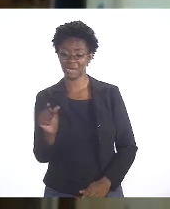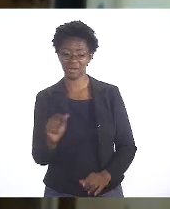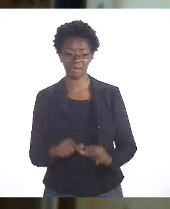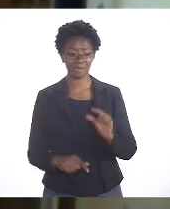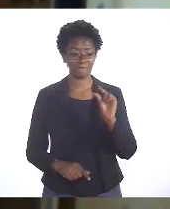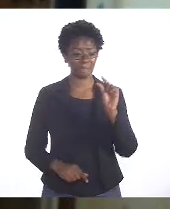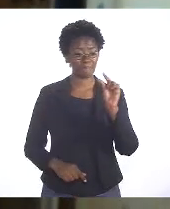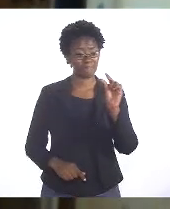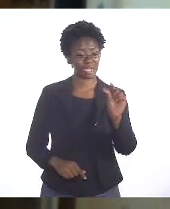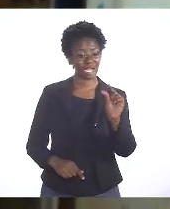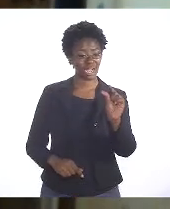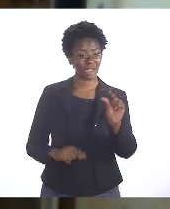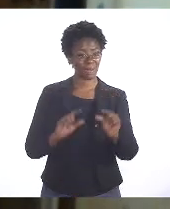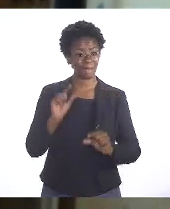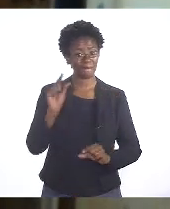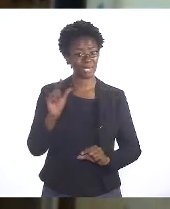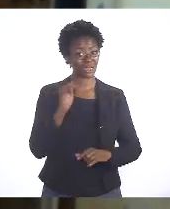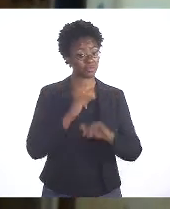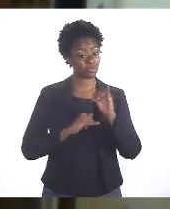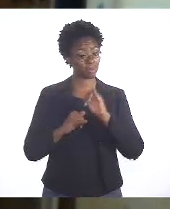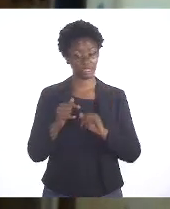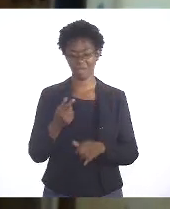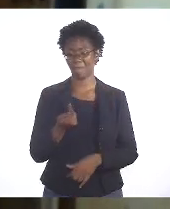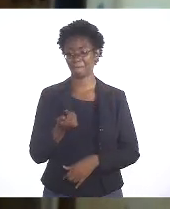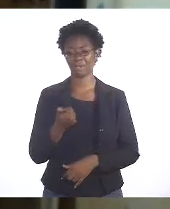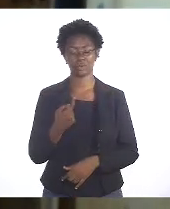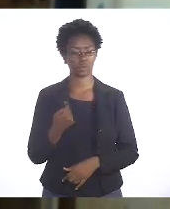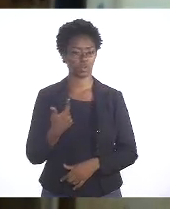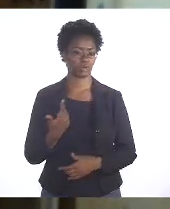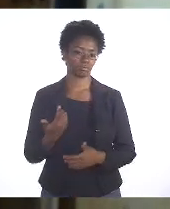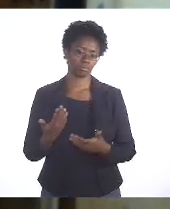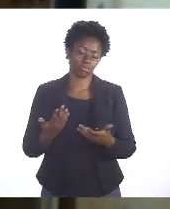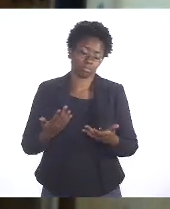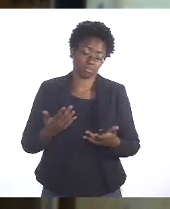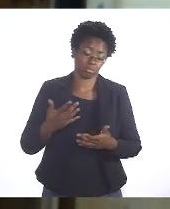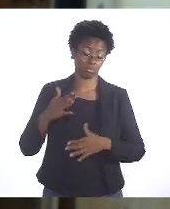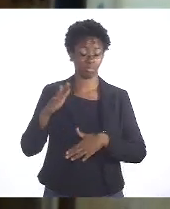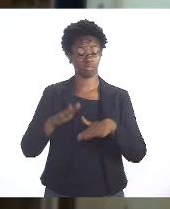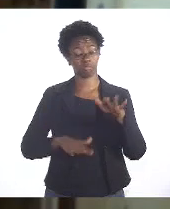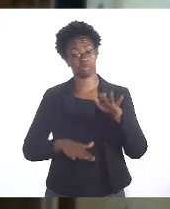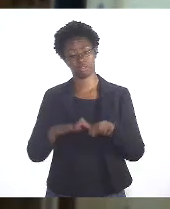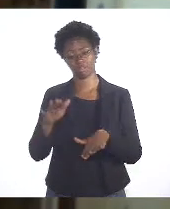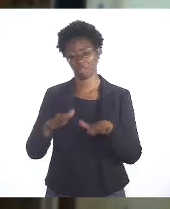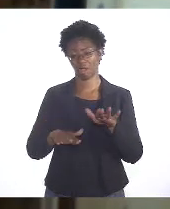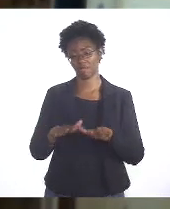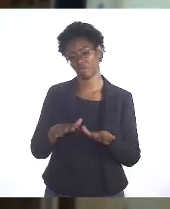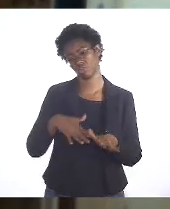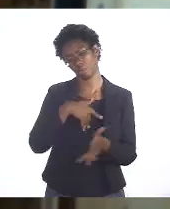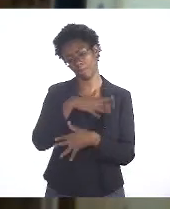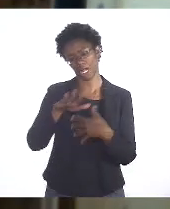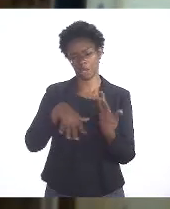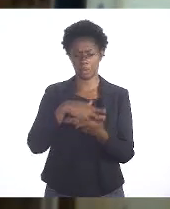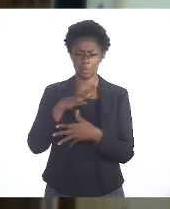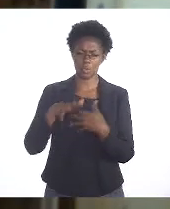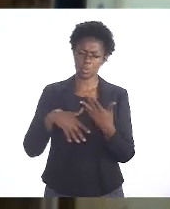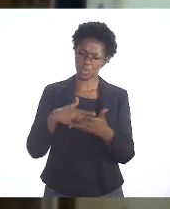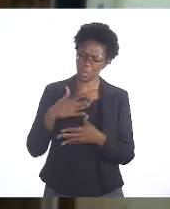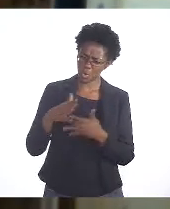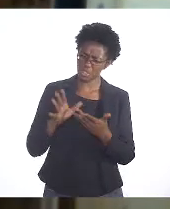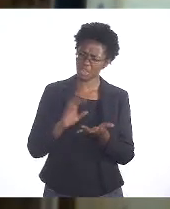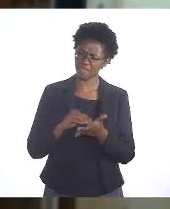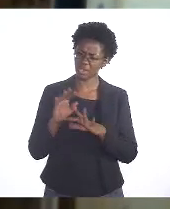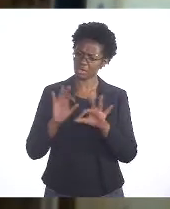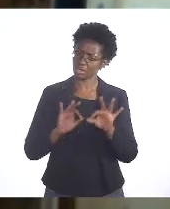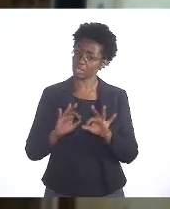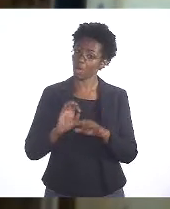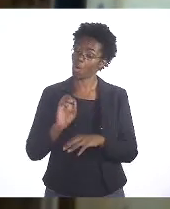chegando. Isso pode ser fruto de uma mera desorganização,